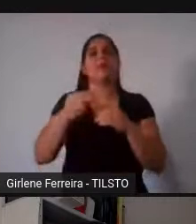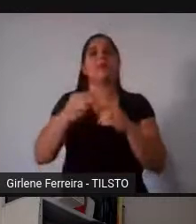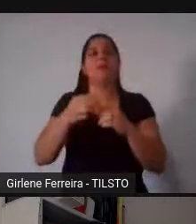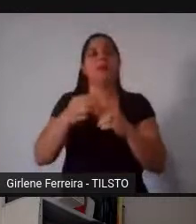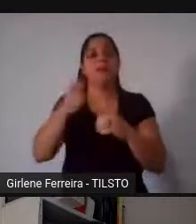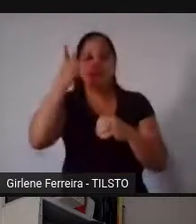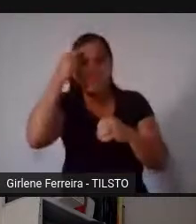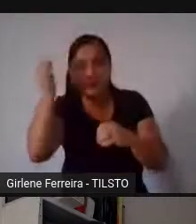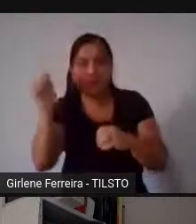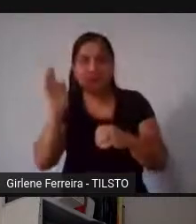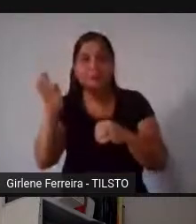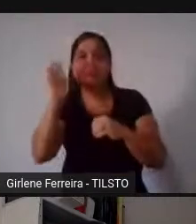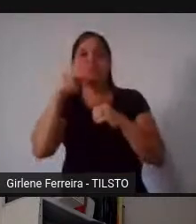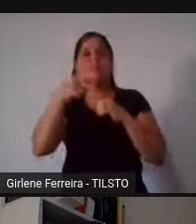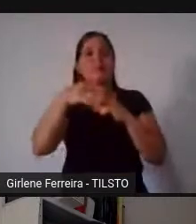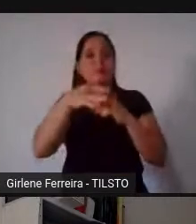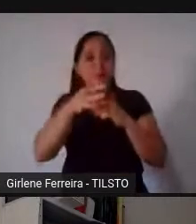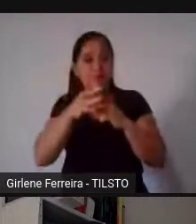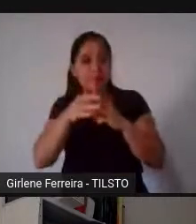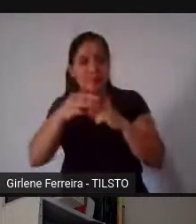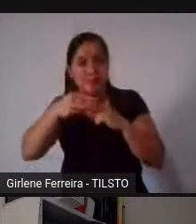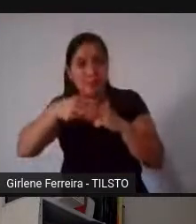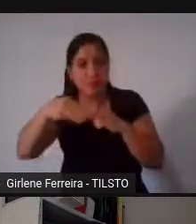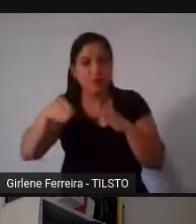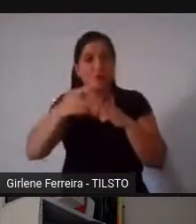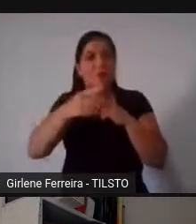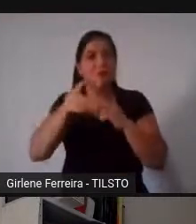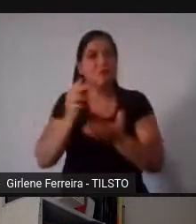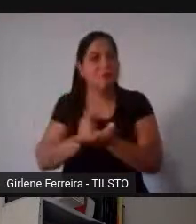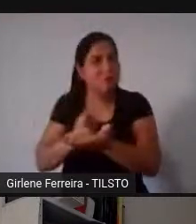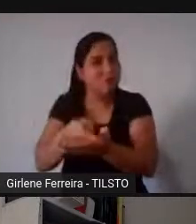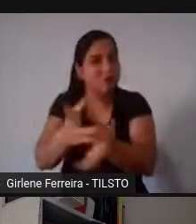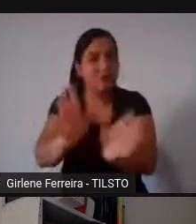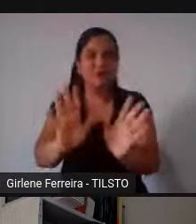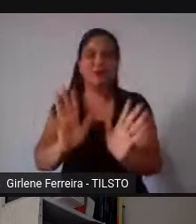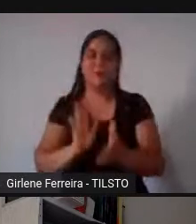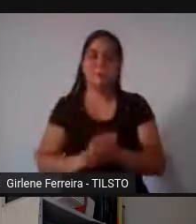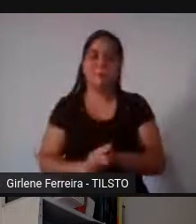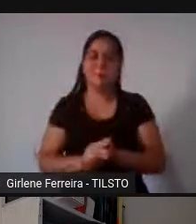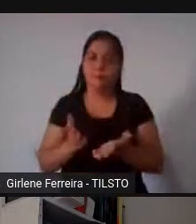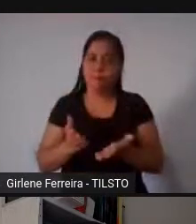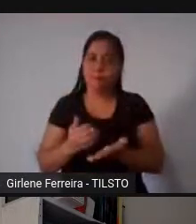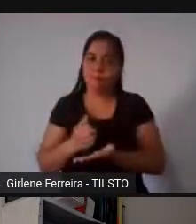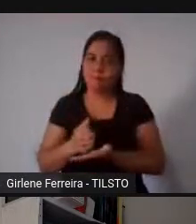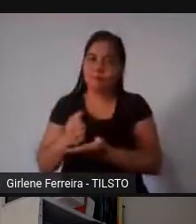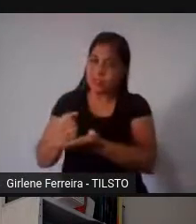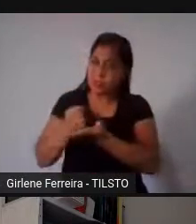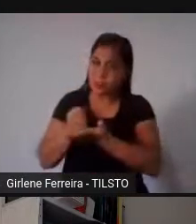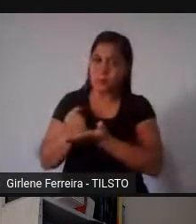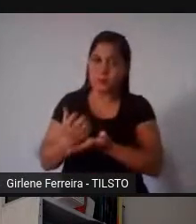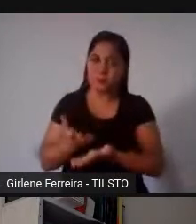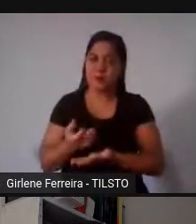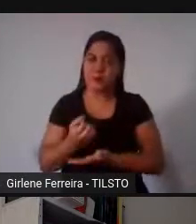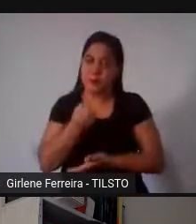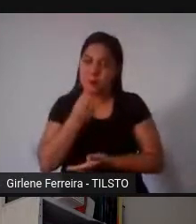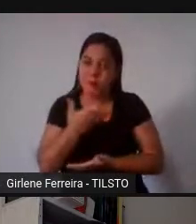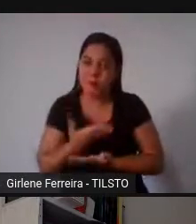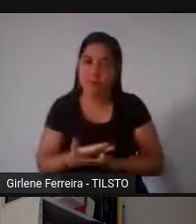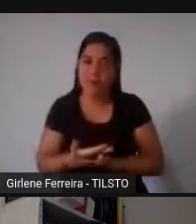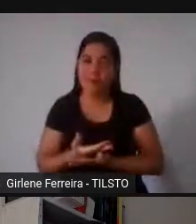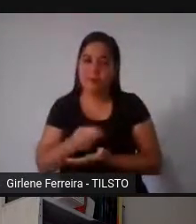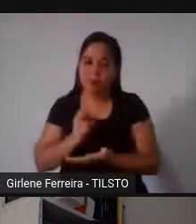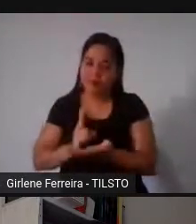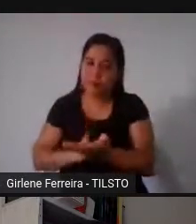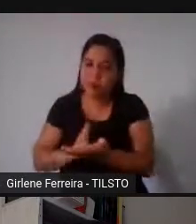escolas públicas, é fundamental um incentivo, porque te dá uma garantia de sequência, de tratamento